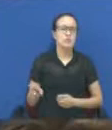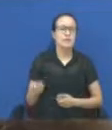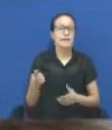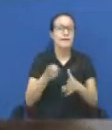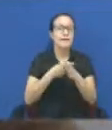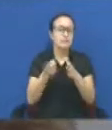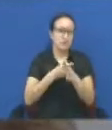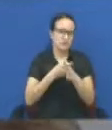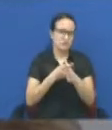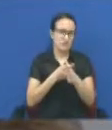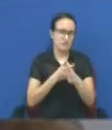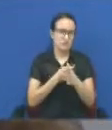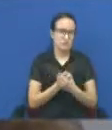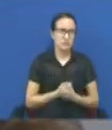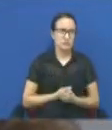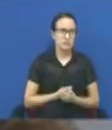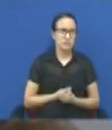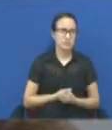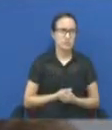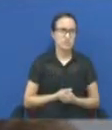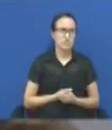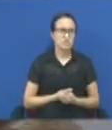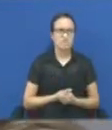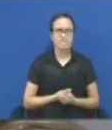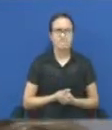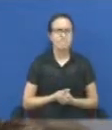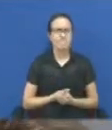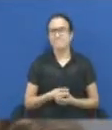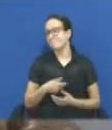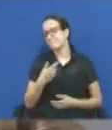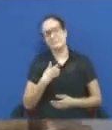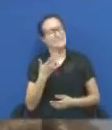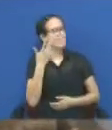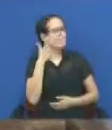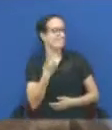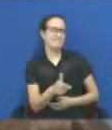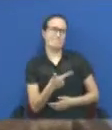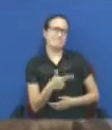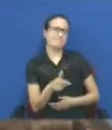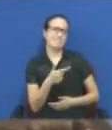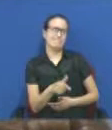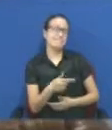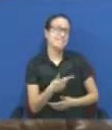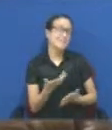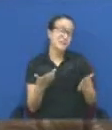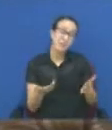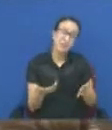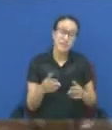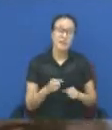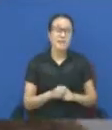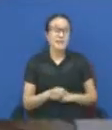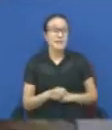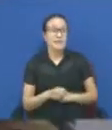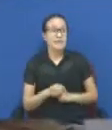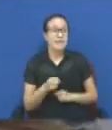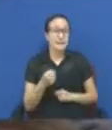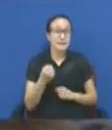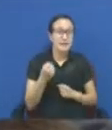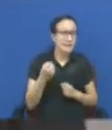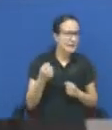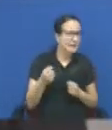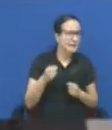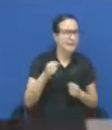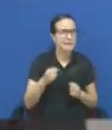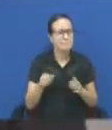não. Não, eu não tenho, vereador, não tenho. Porque, sim, com certeza, aí precisa fazer